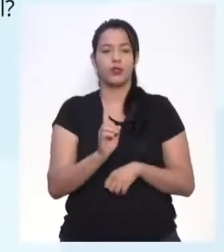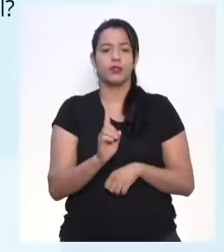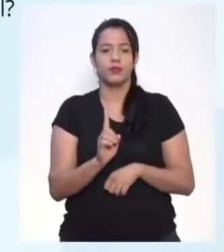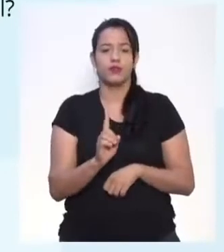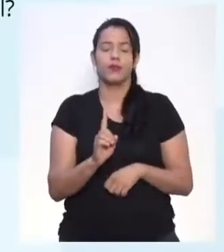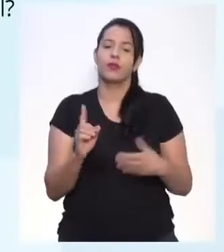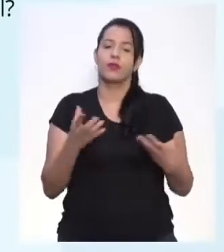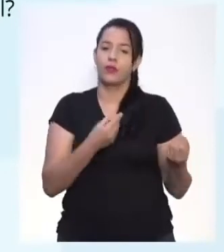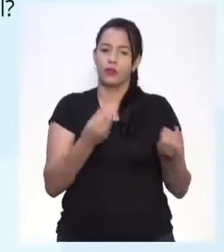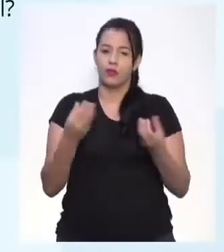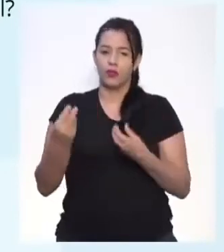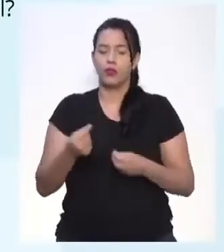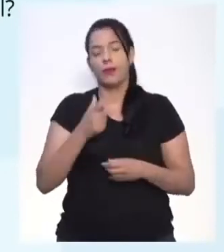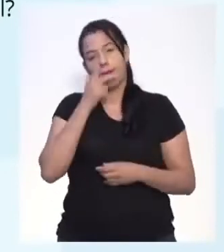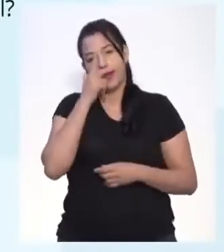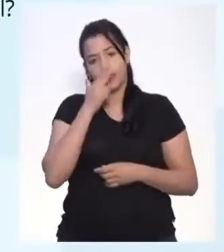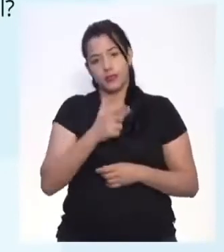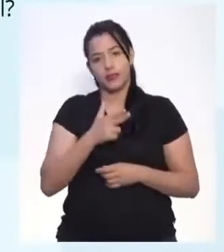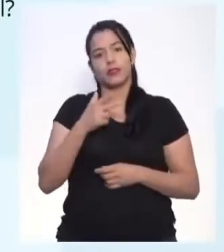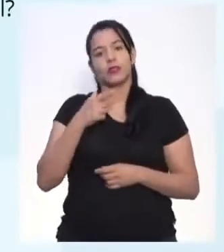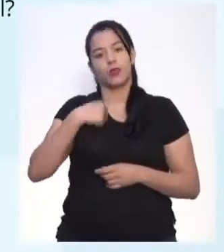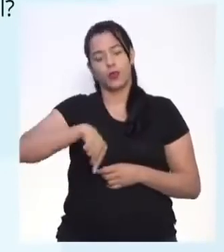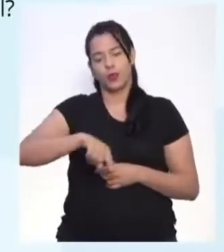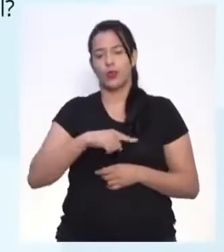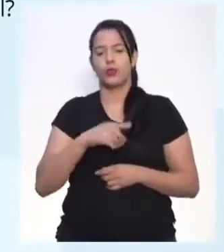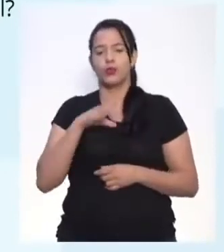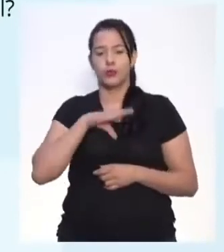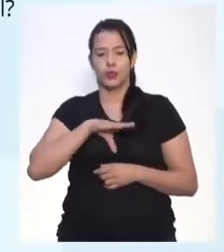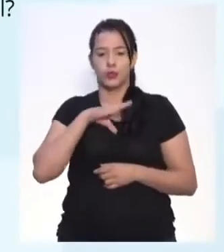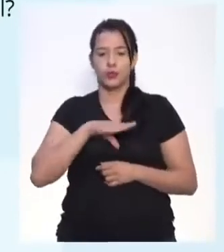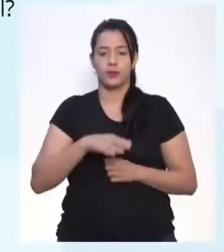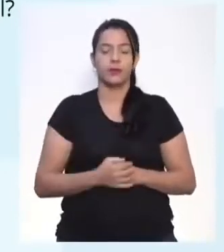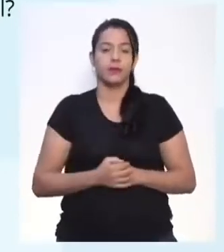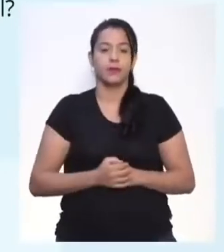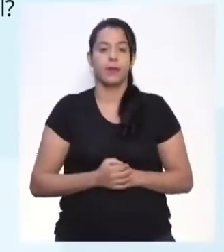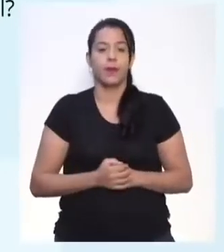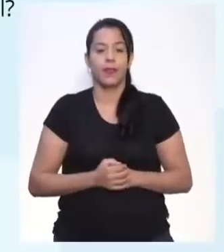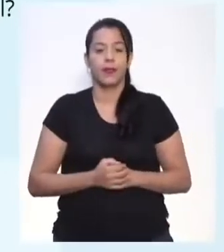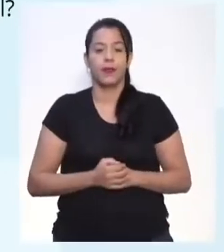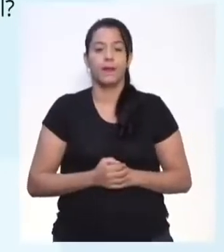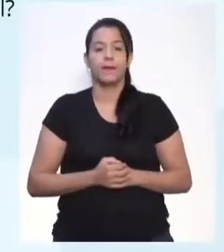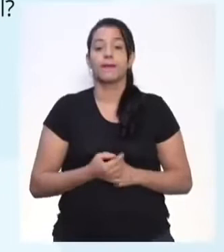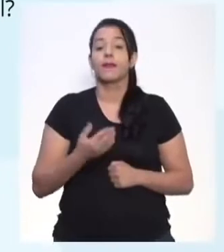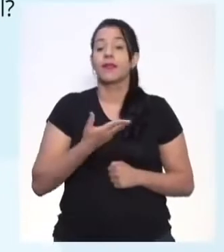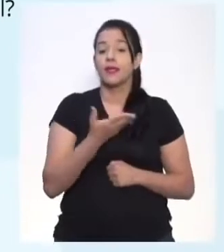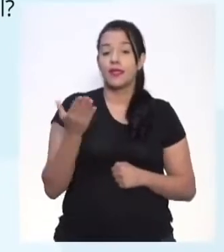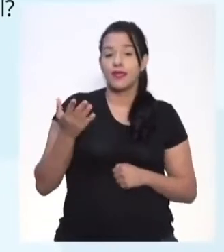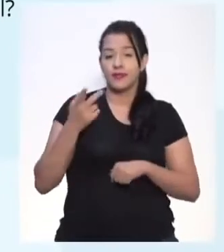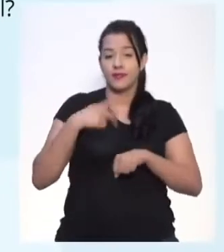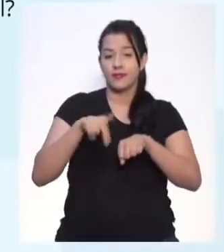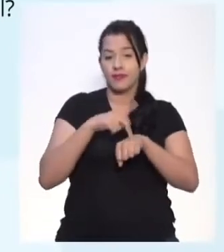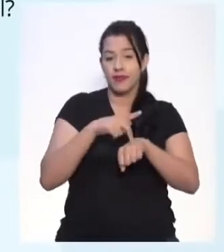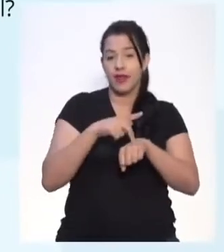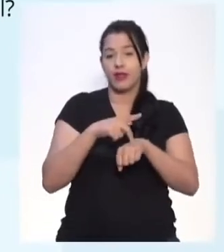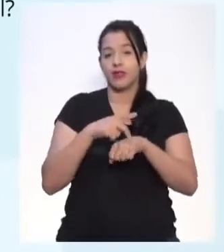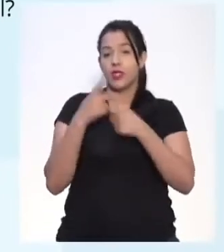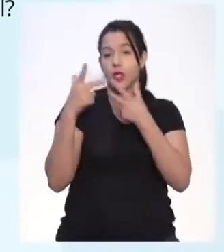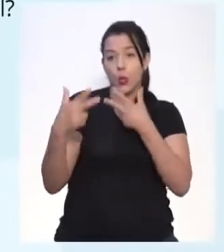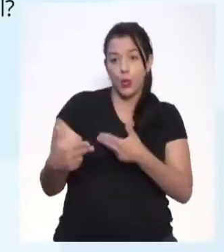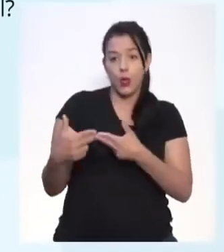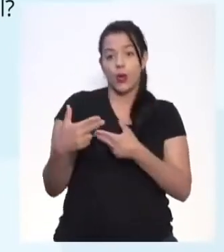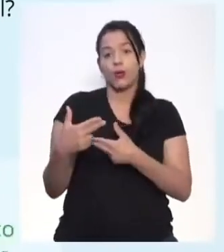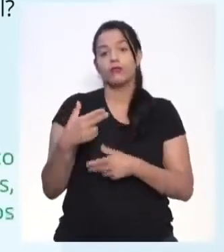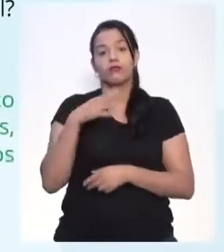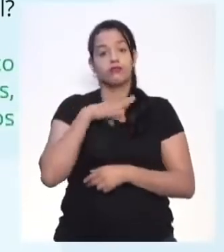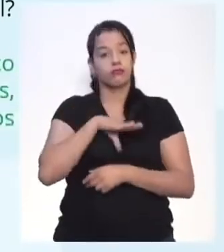claro, que a maioria é bem parecida com o nosso, tá? E esses países falam o mesmo português que o do Brasil? Acabei